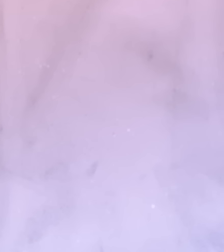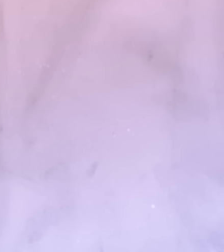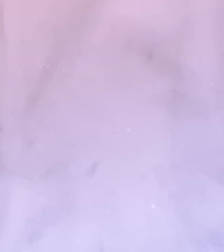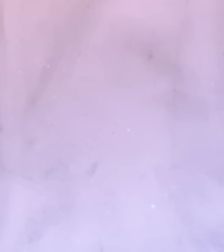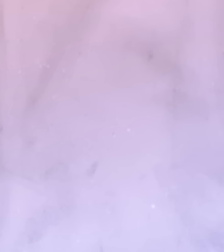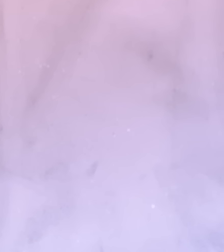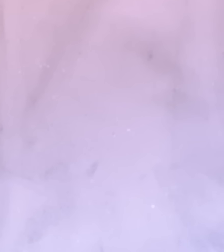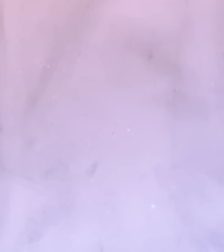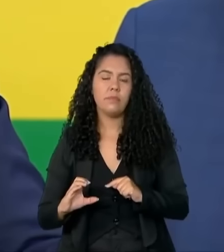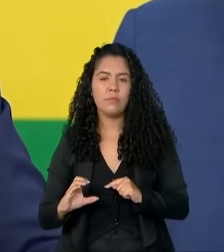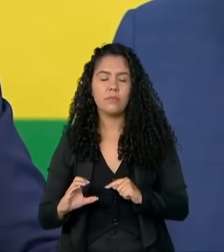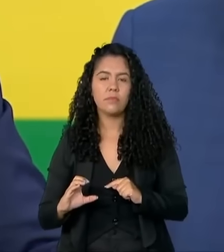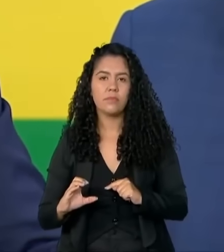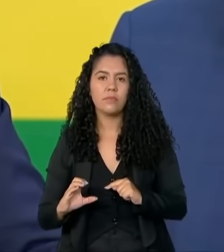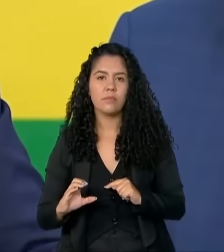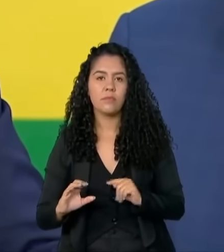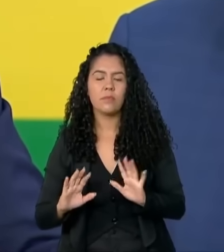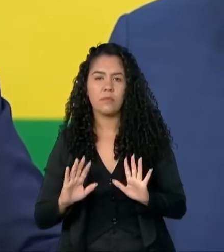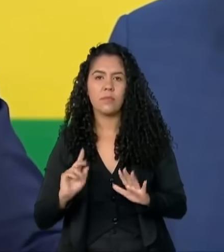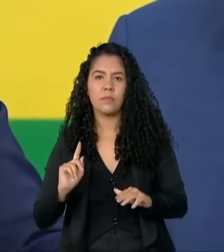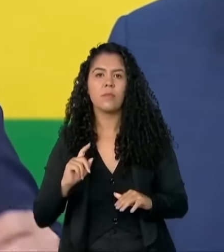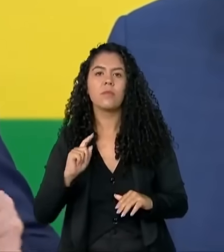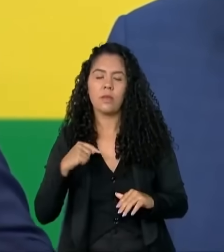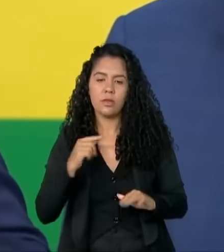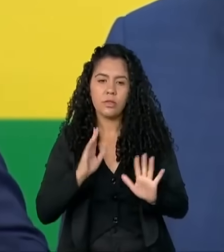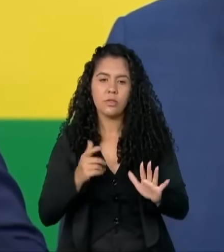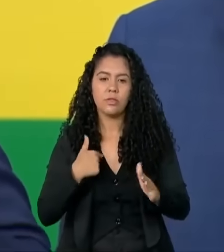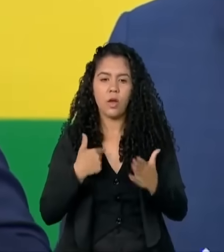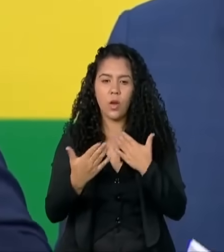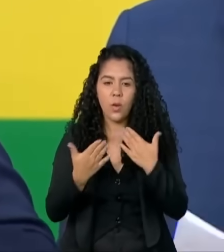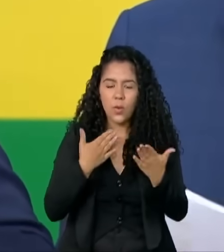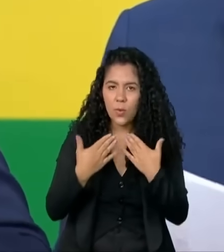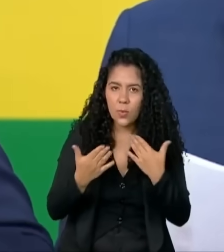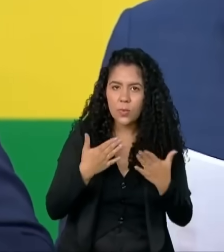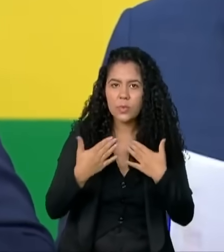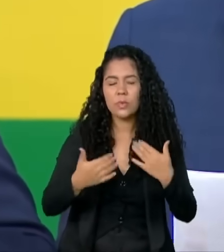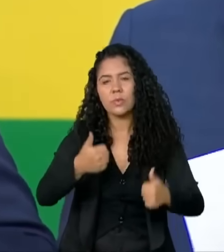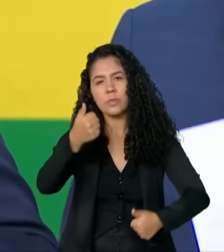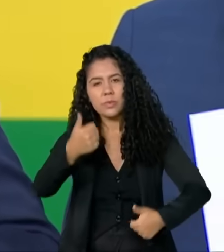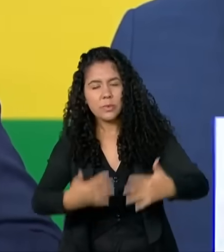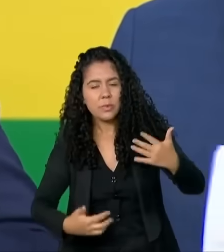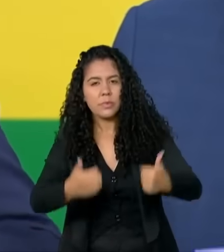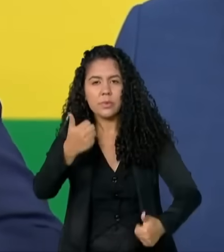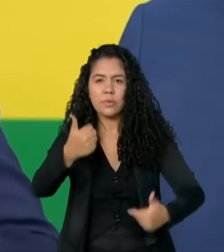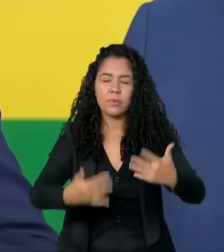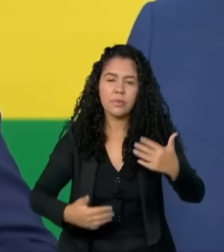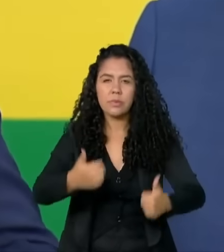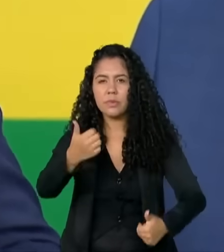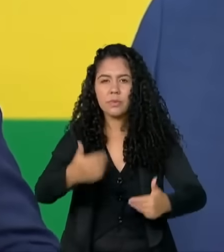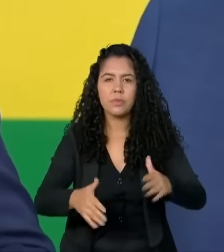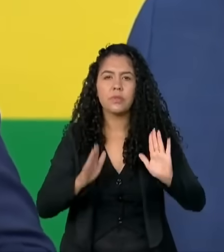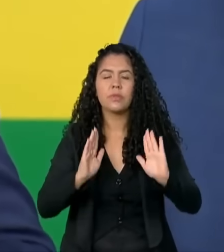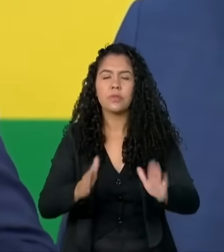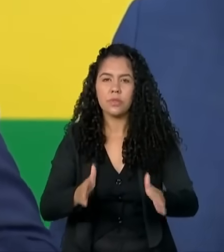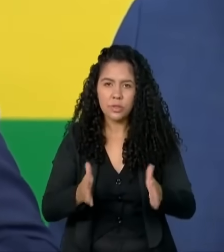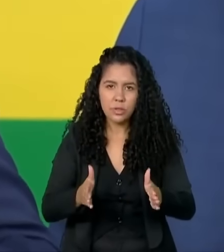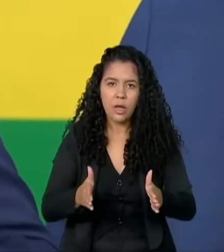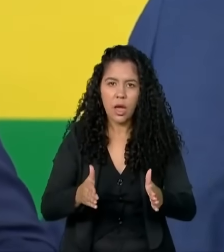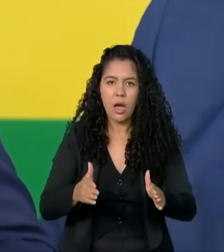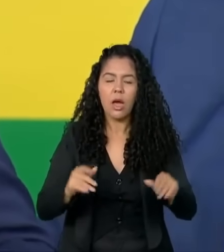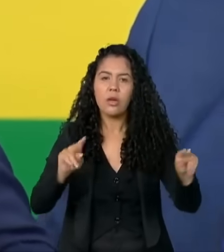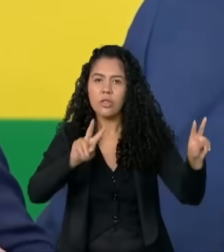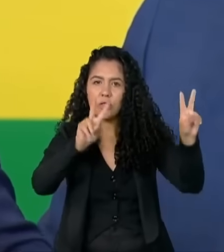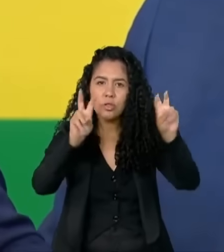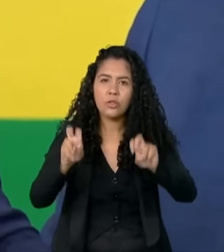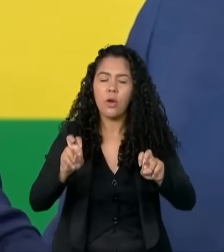resultado? O dólar disparou. Um dia depois, Haddad deu uma coletiva e anunciou outras medidas de corte. Mesmo assim, isso não foi